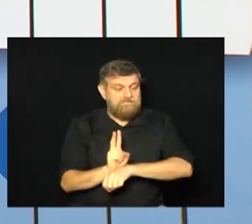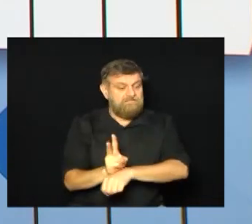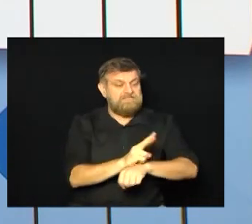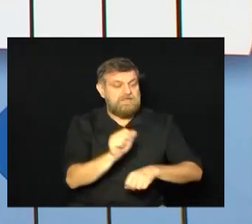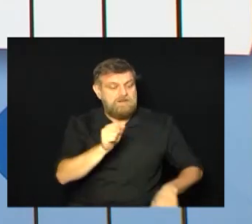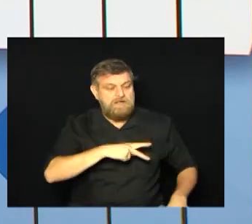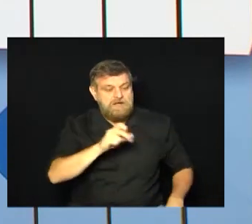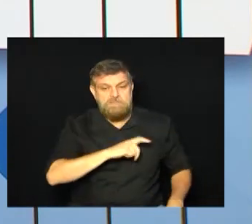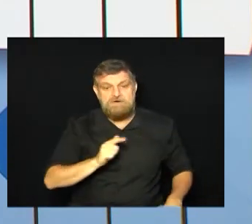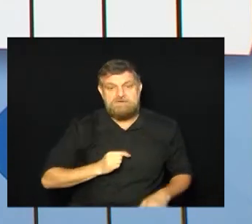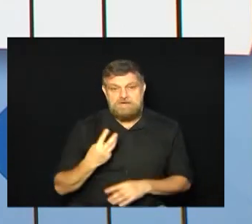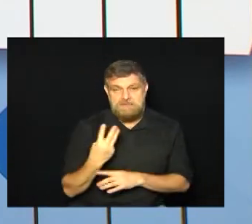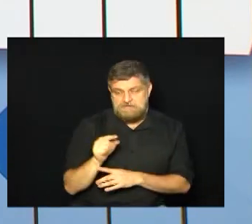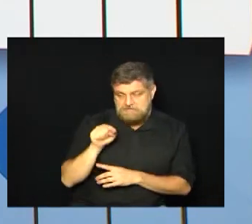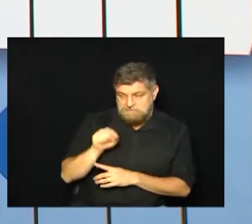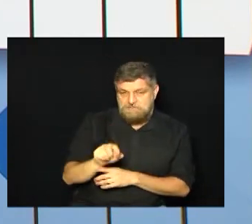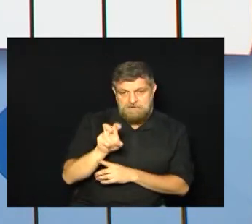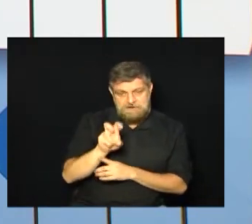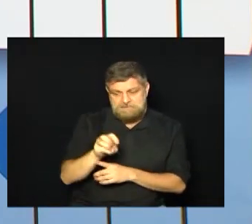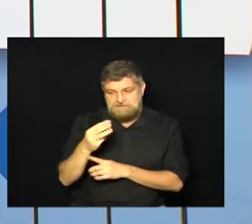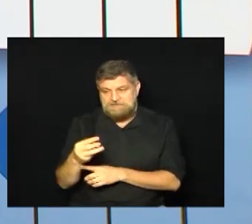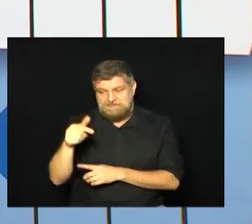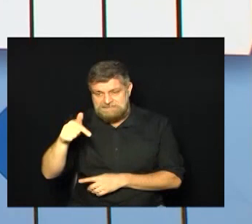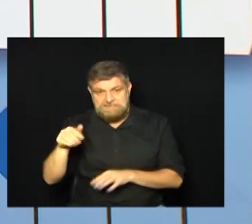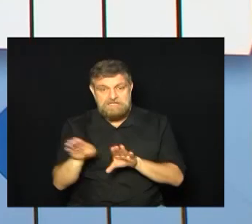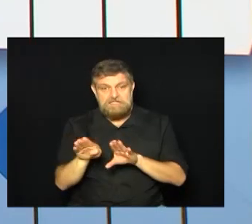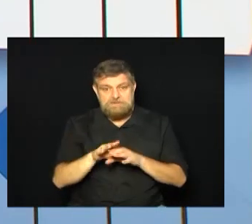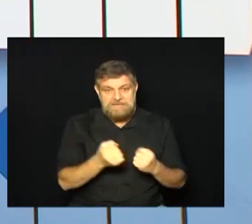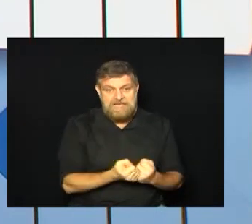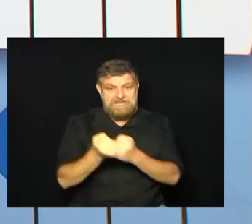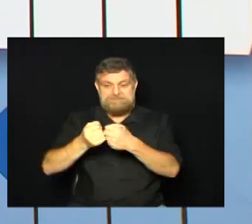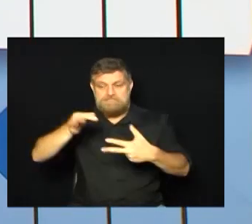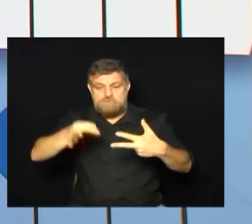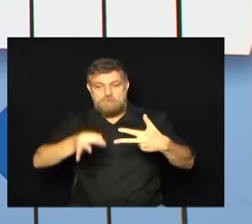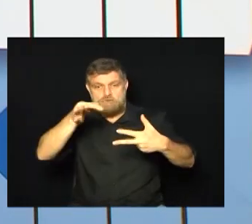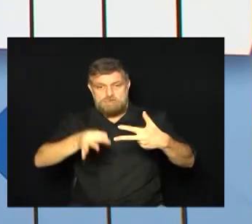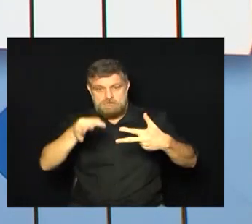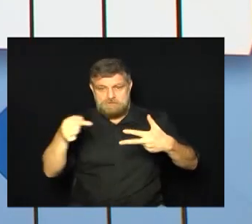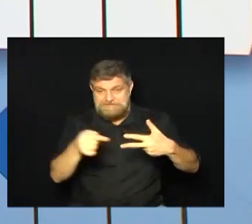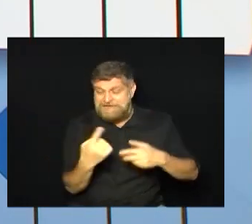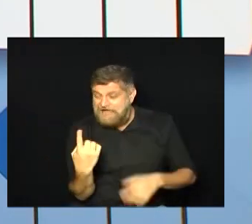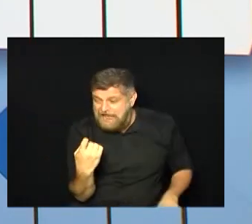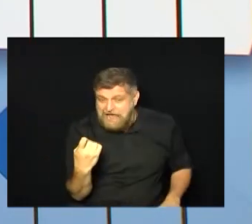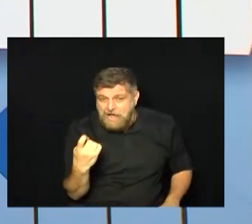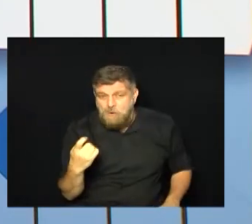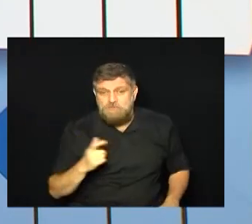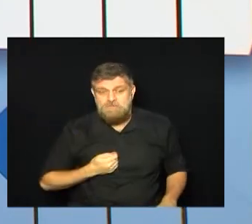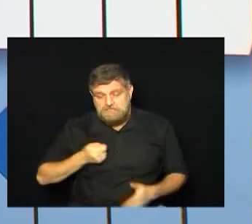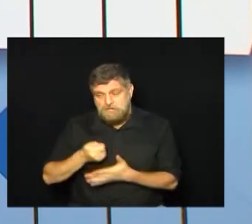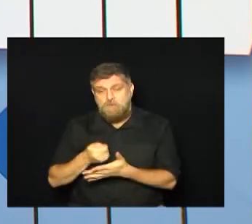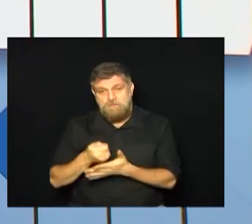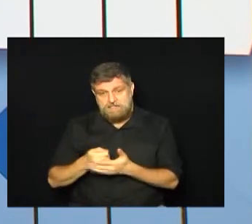com salário de R$ 3.537 e assessor jurídico, que é a única vaga que